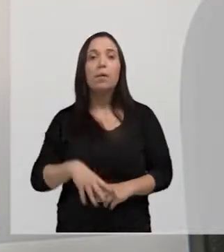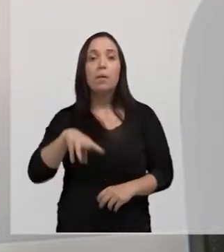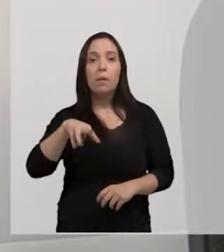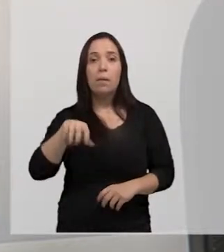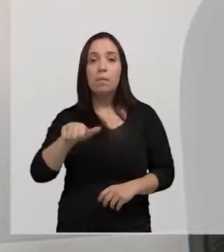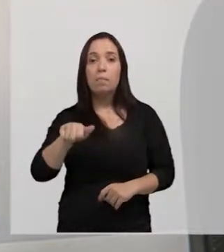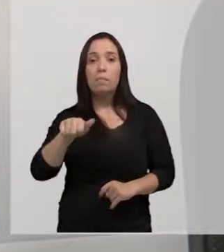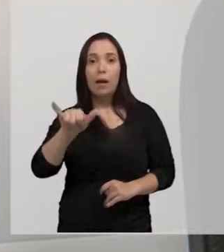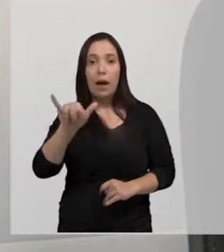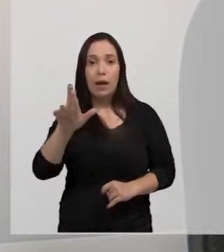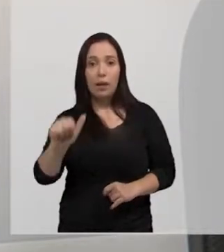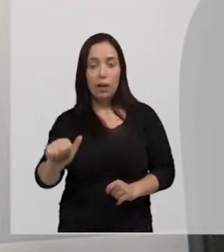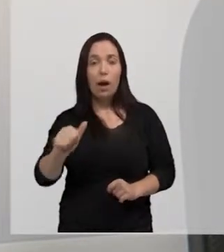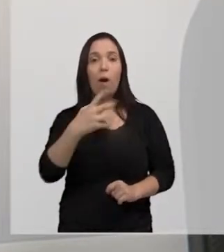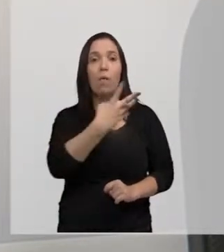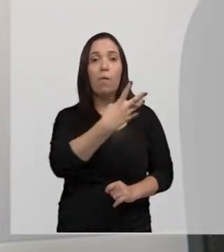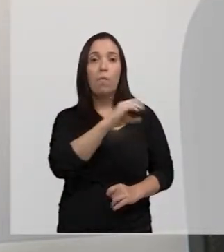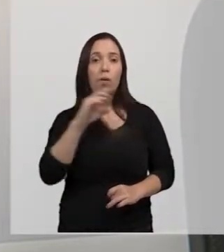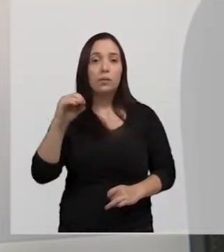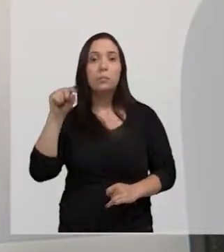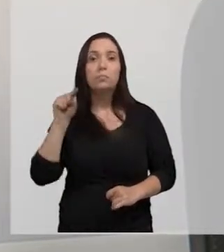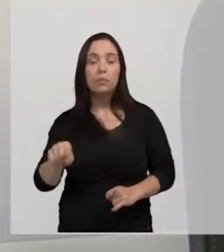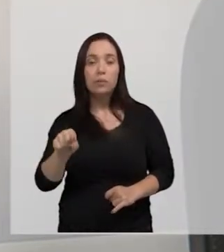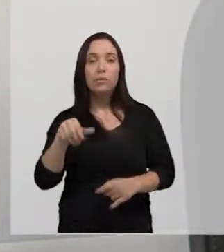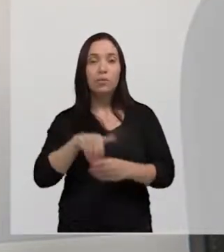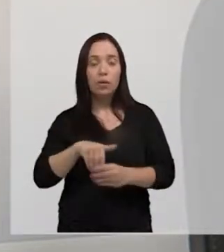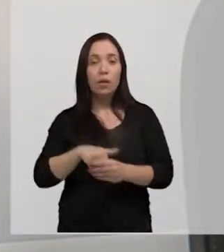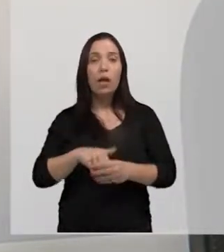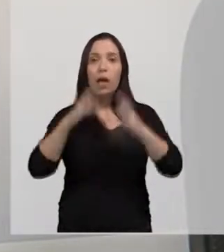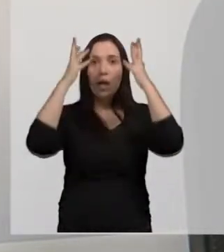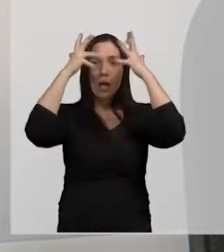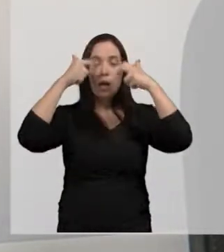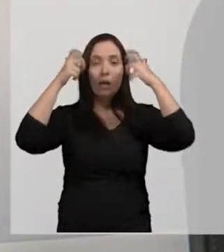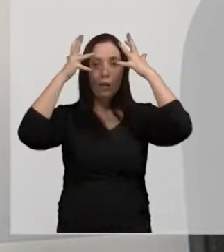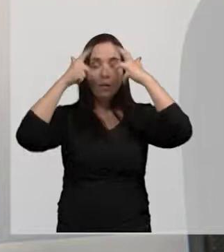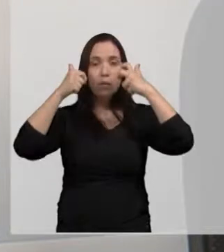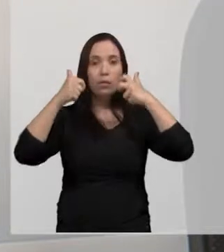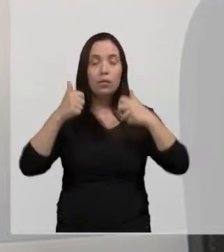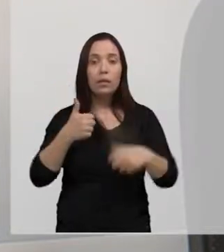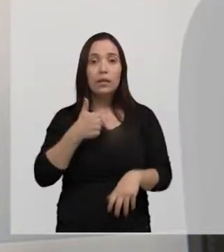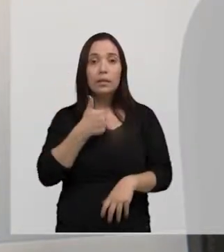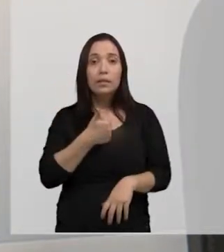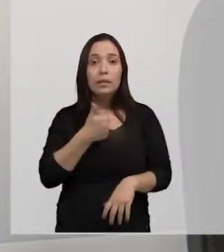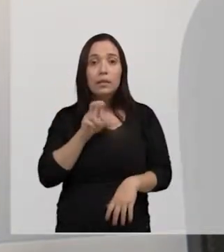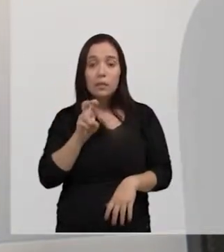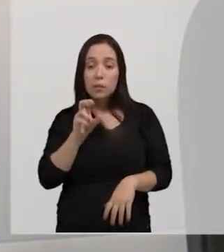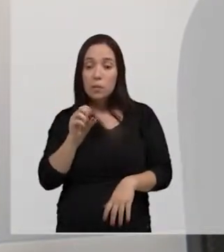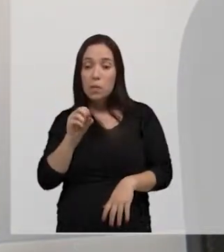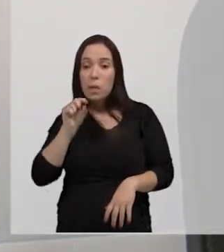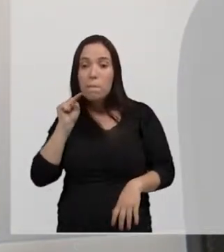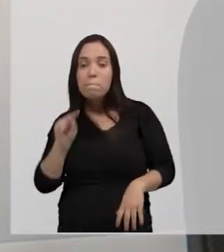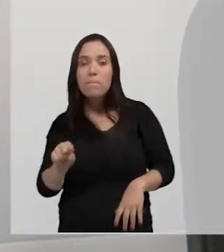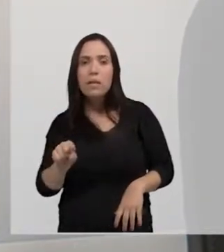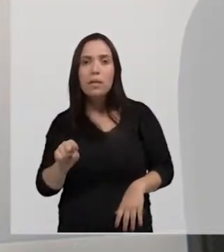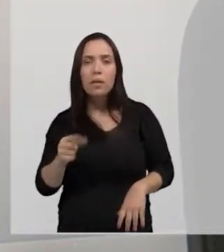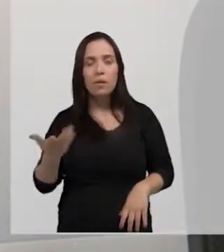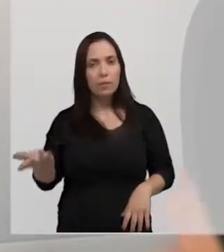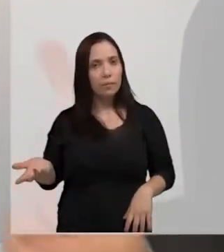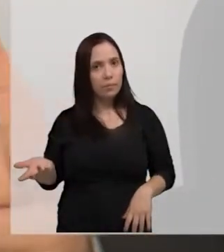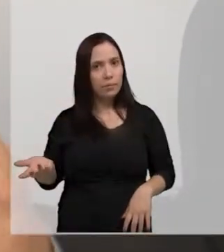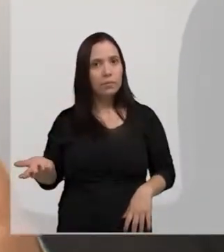Mayra teve 400 mil votos em Fortaleza. O Eunício não teve 150 mil votos em